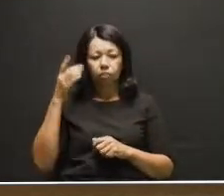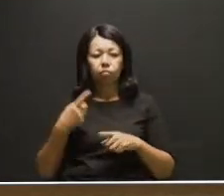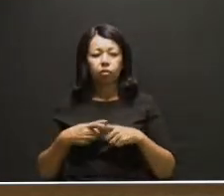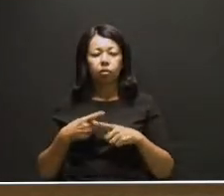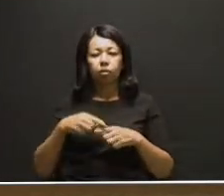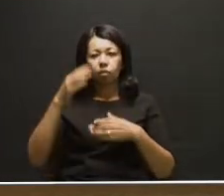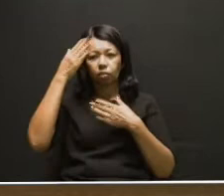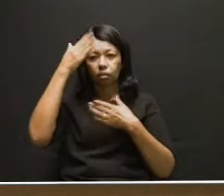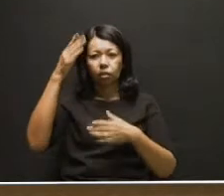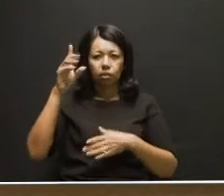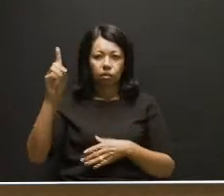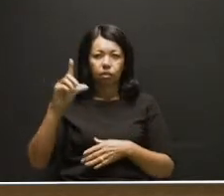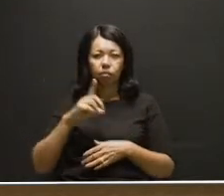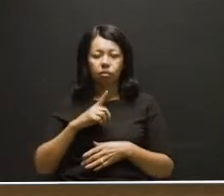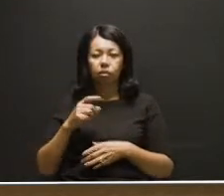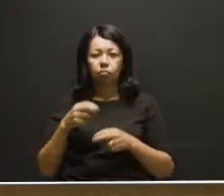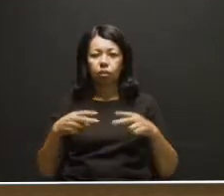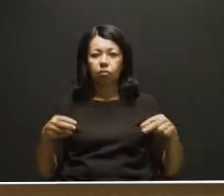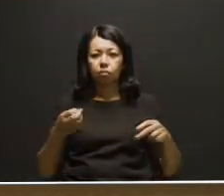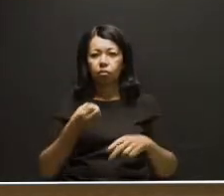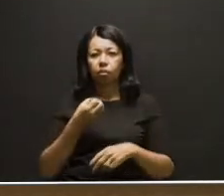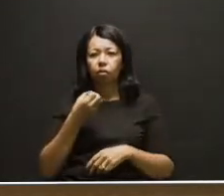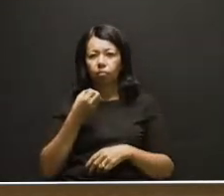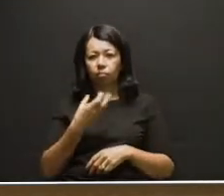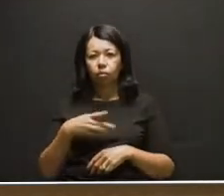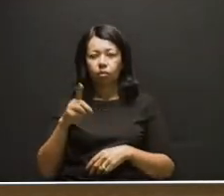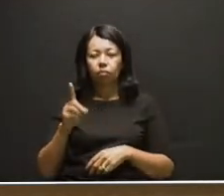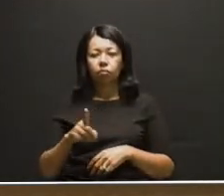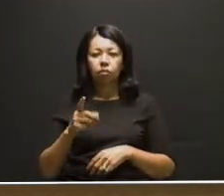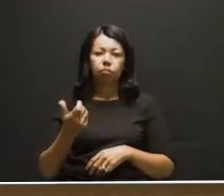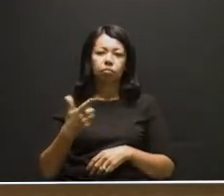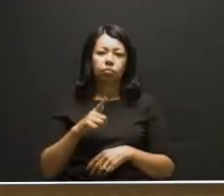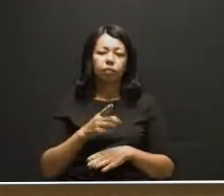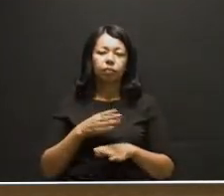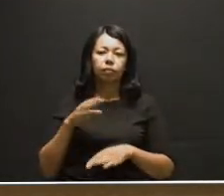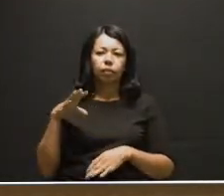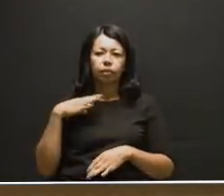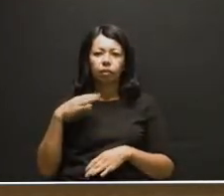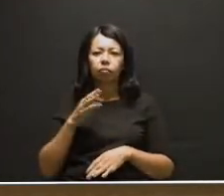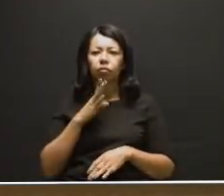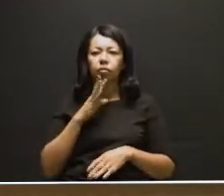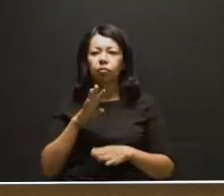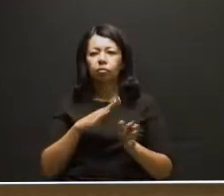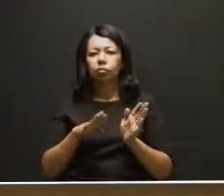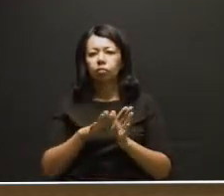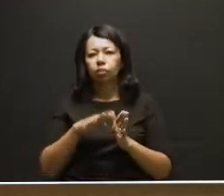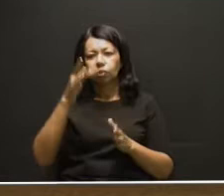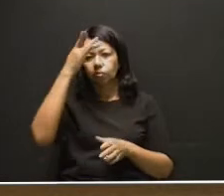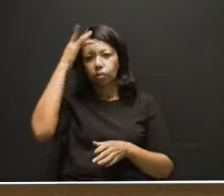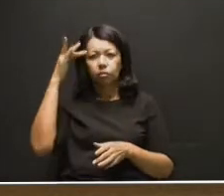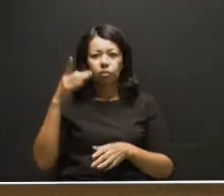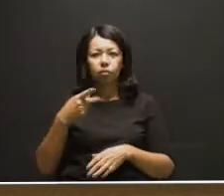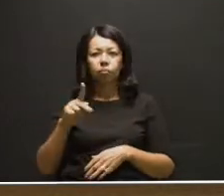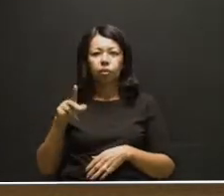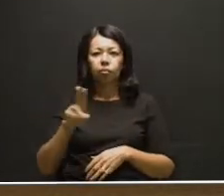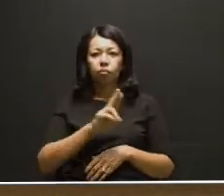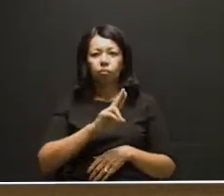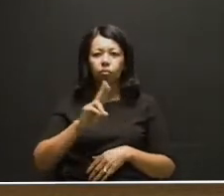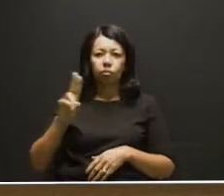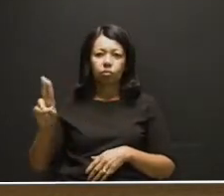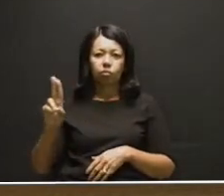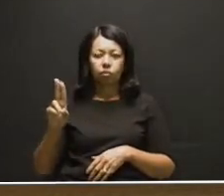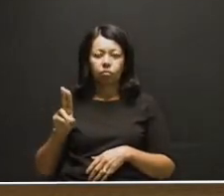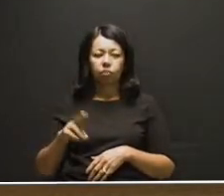graças a deus tem um lado bom de ser vitrine da cidade acabamos conhecendo todos os municípios pelo nome quase todos né a